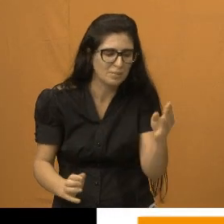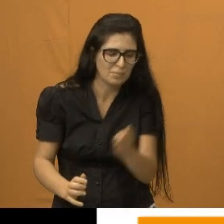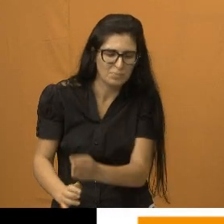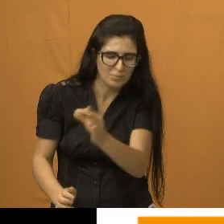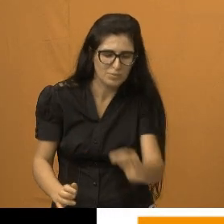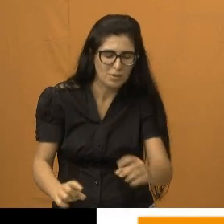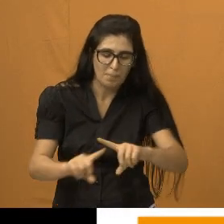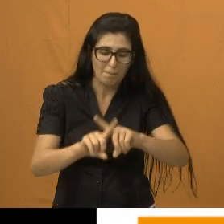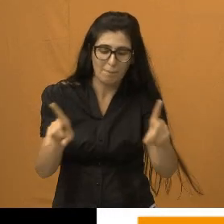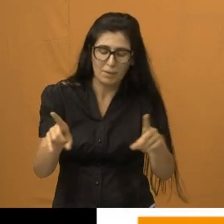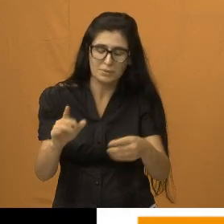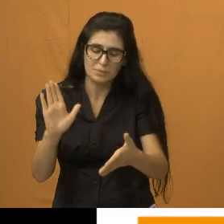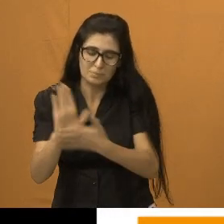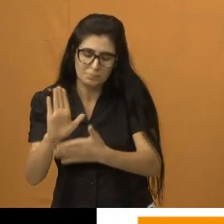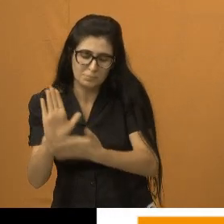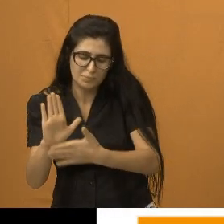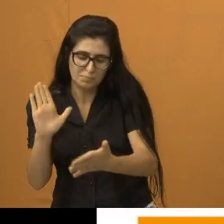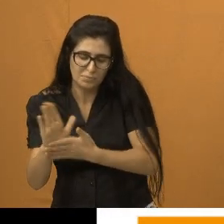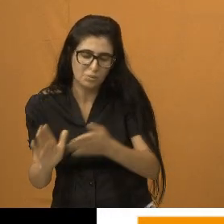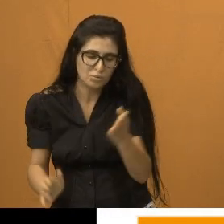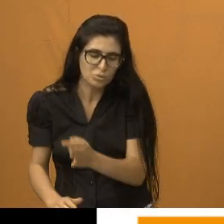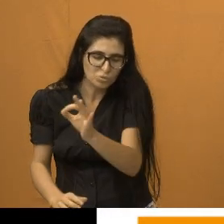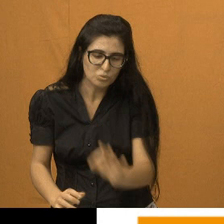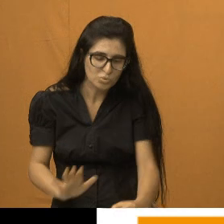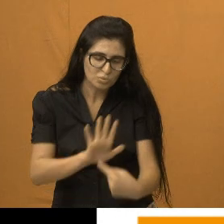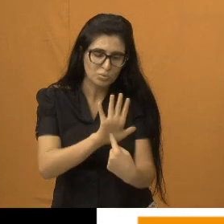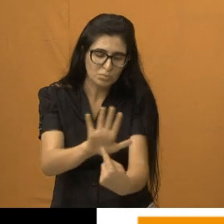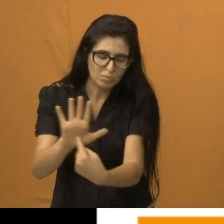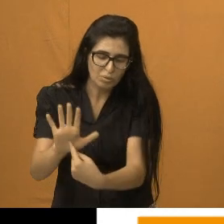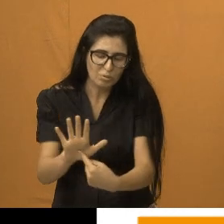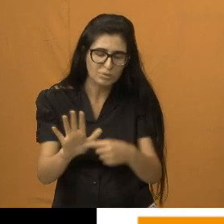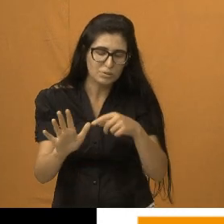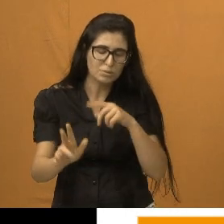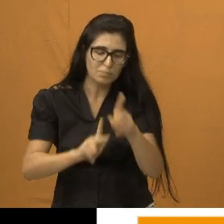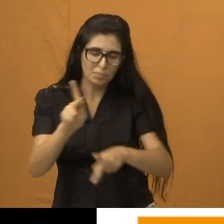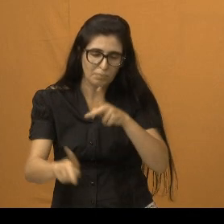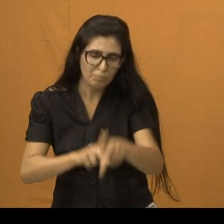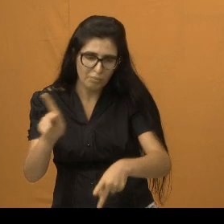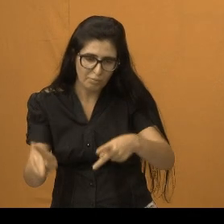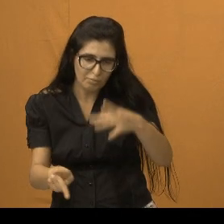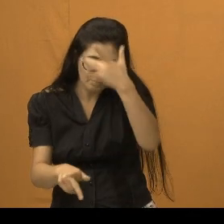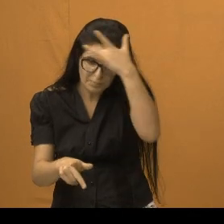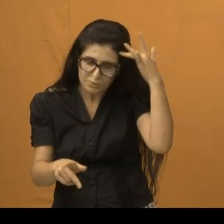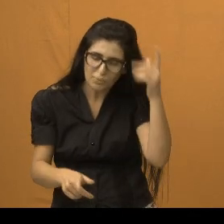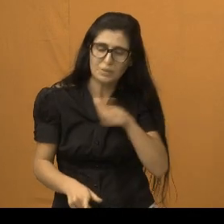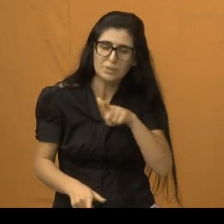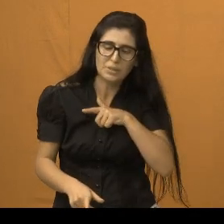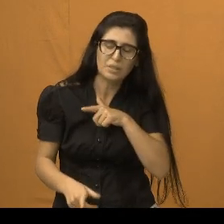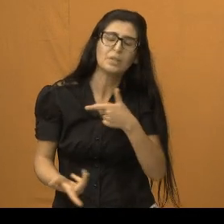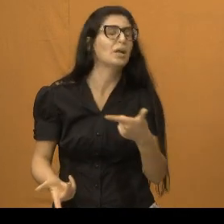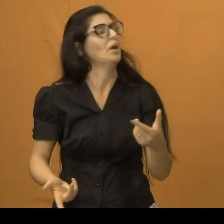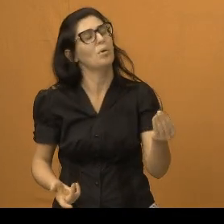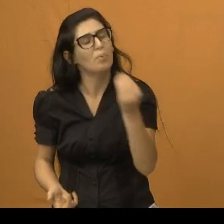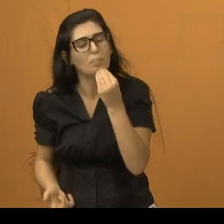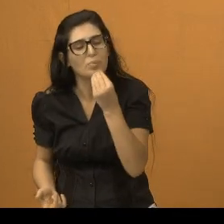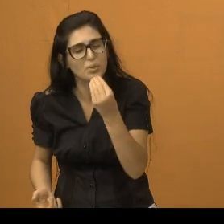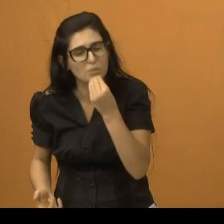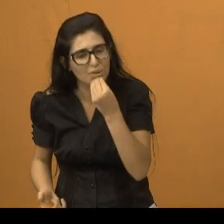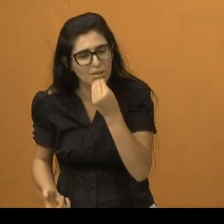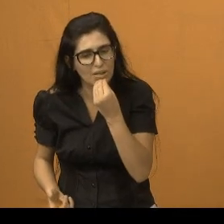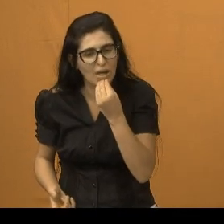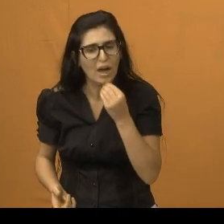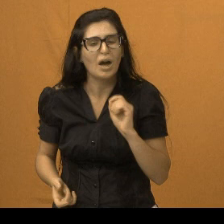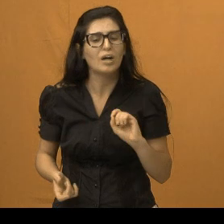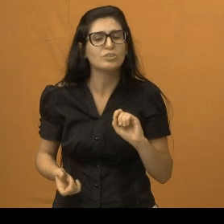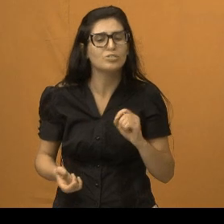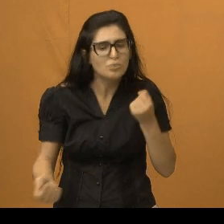né, dessa anistia de juros também é mostrar à municipalidade que eles têm a oportunidade de estarem em dia perante aos